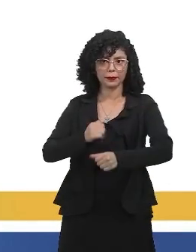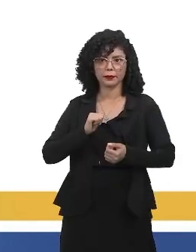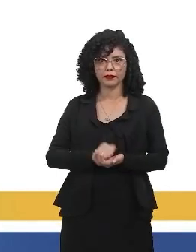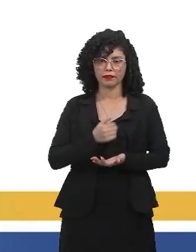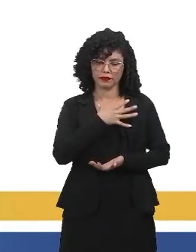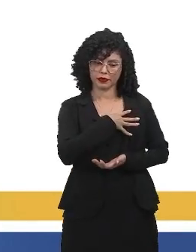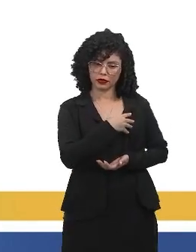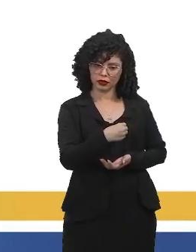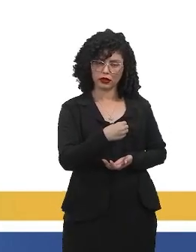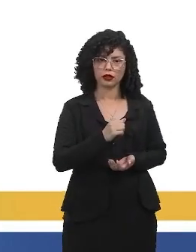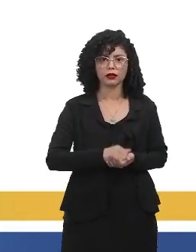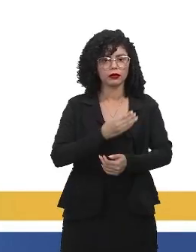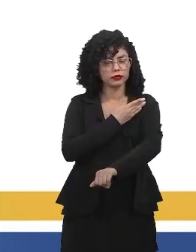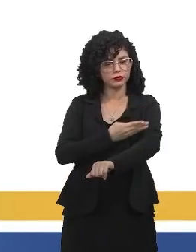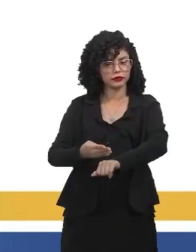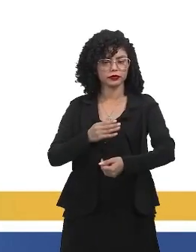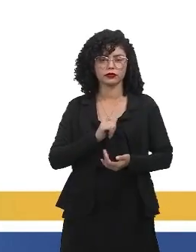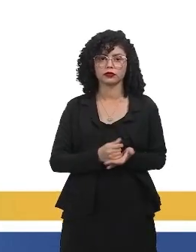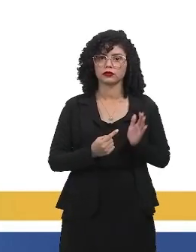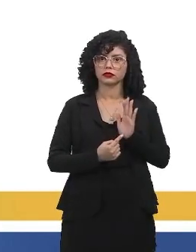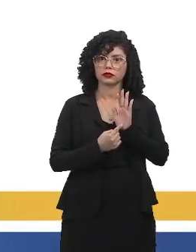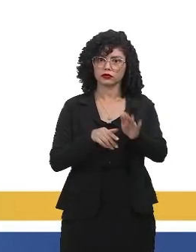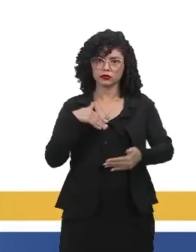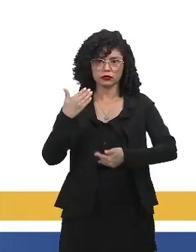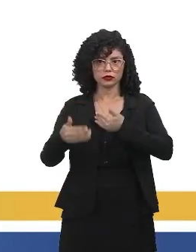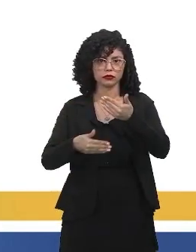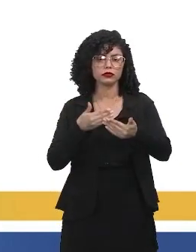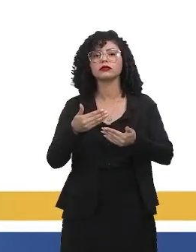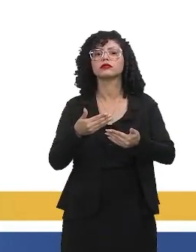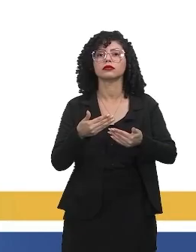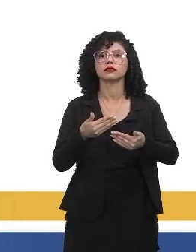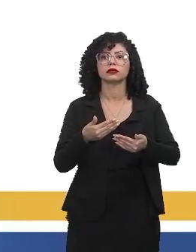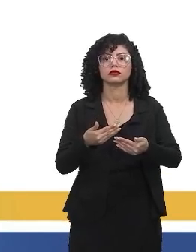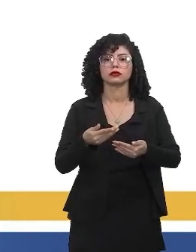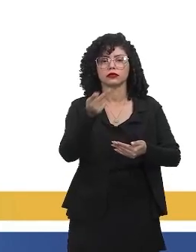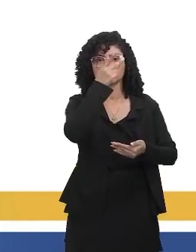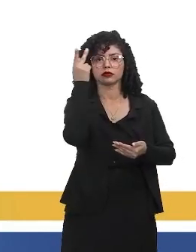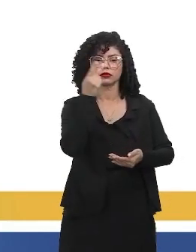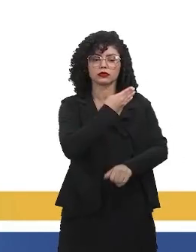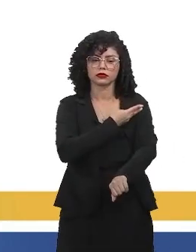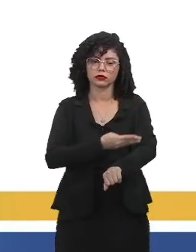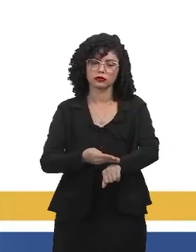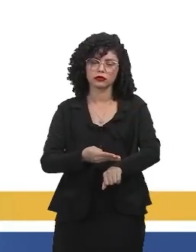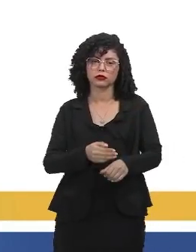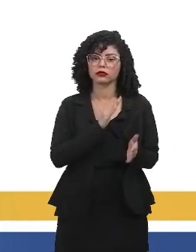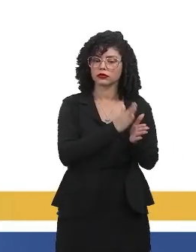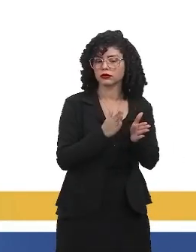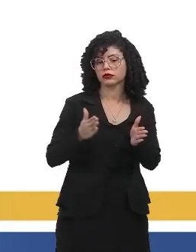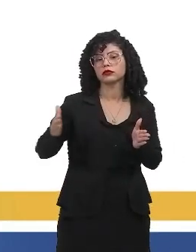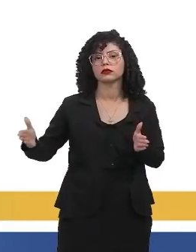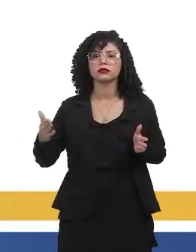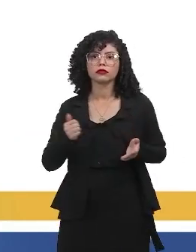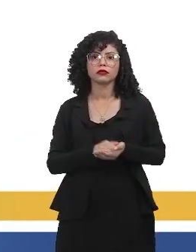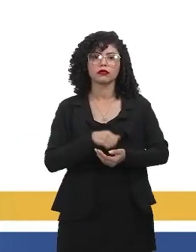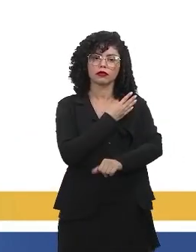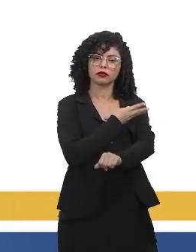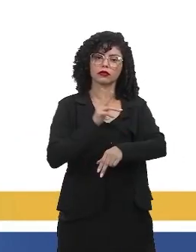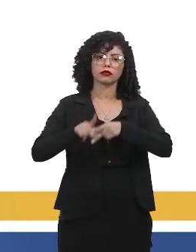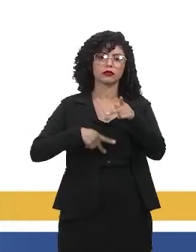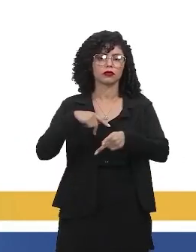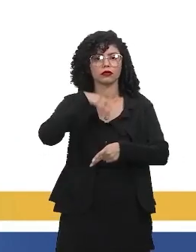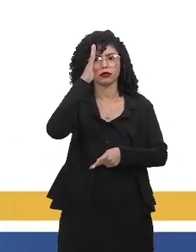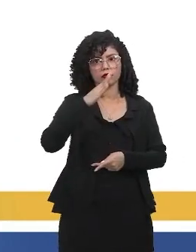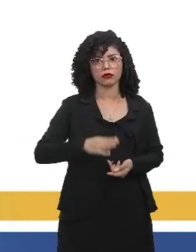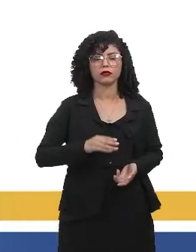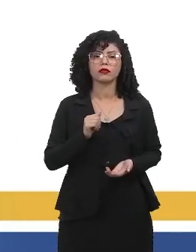uma criança também branca. Isso mostra o processo de miscigenação com pessoas brancas que gradativamente ia embranquecendo a população